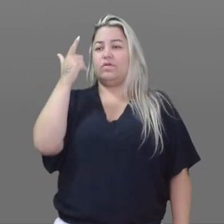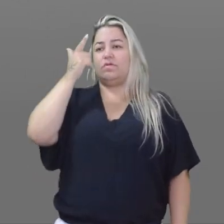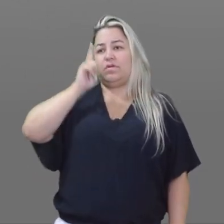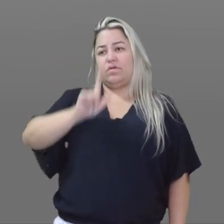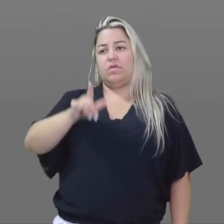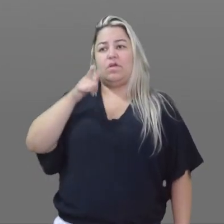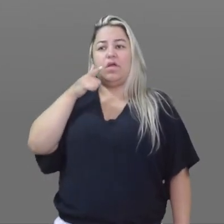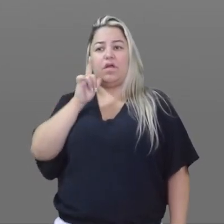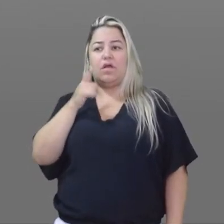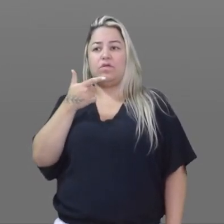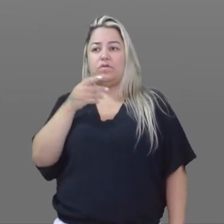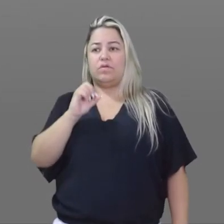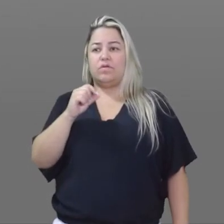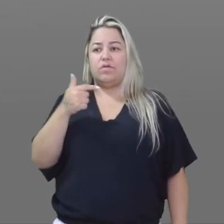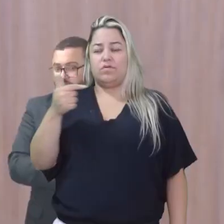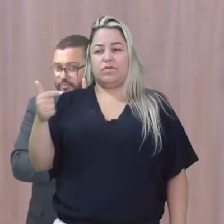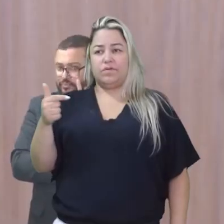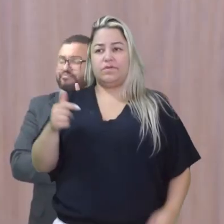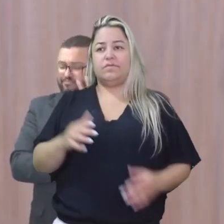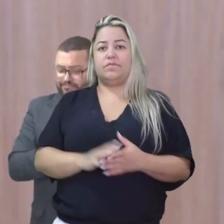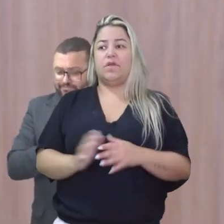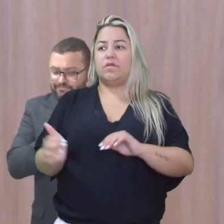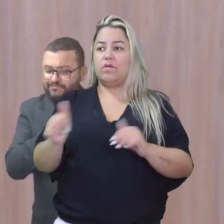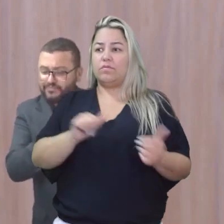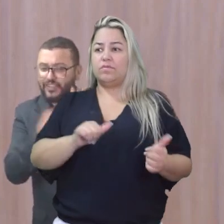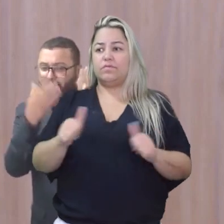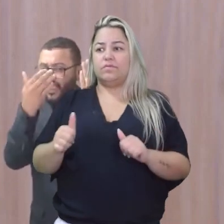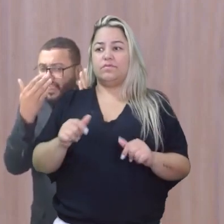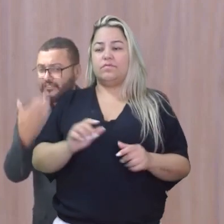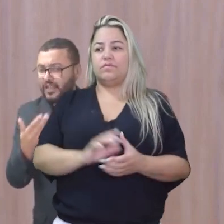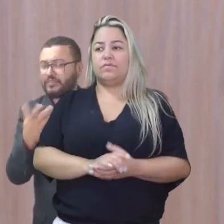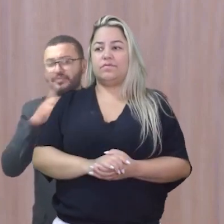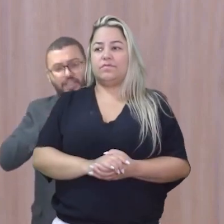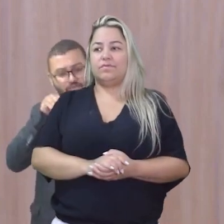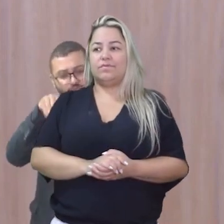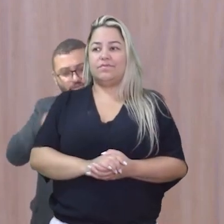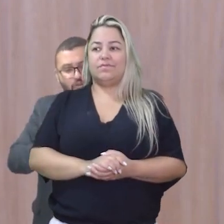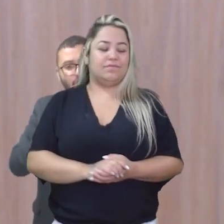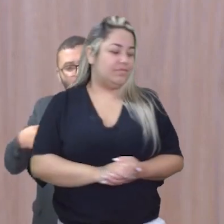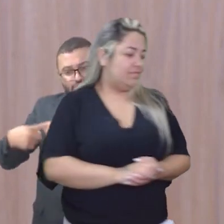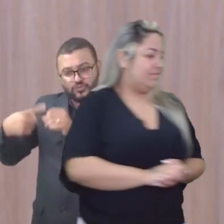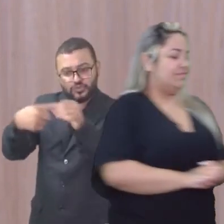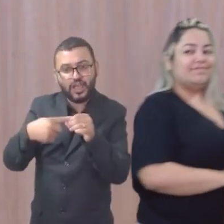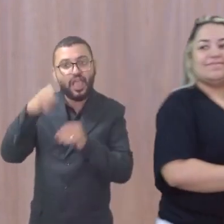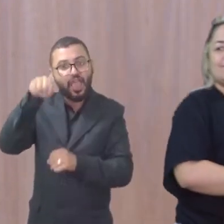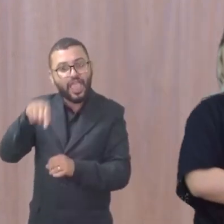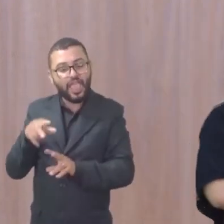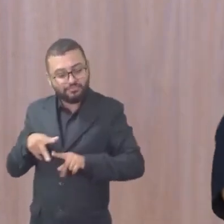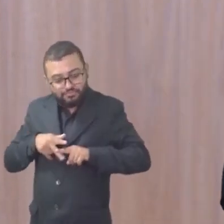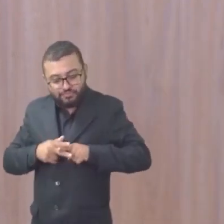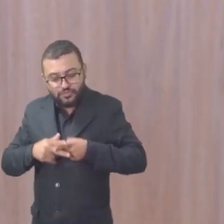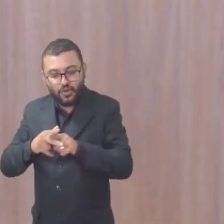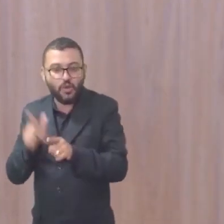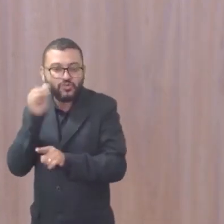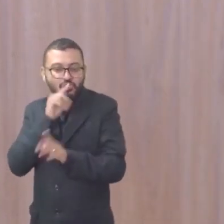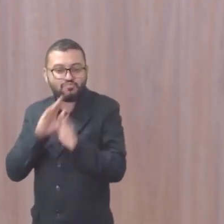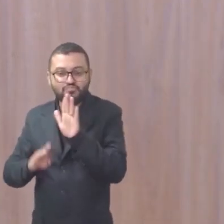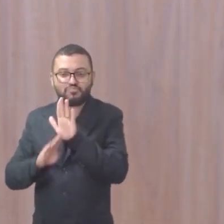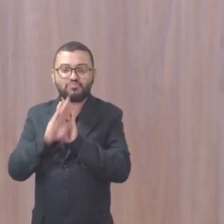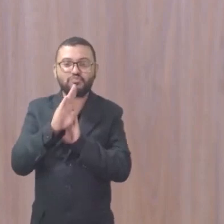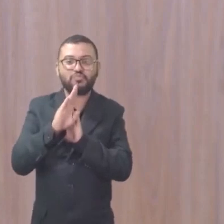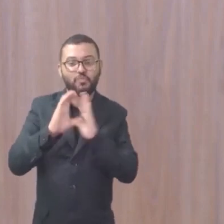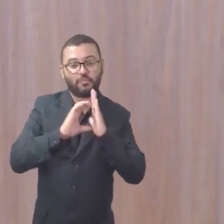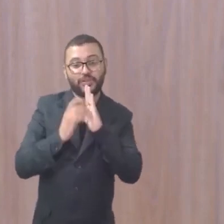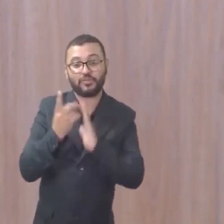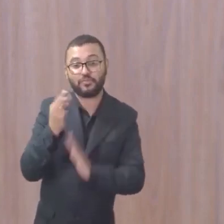conquistadas ante 2022. Esse balanço que nós fazemos das eleições municipais, que é um balanço da recuperação do PT, né, porque